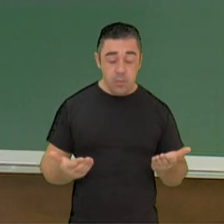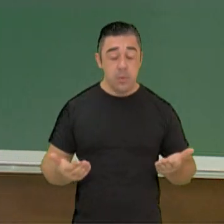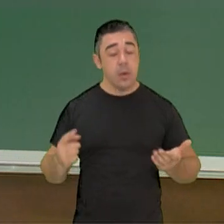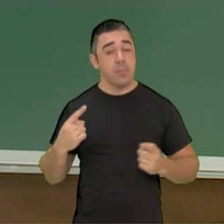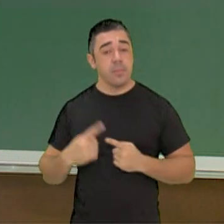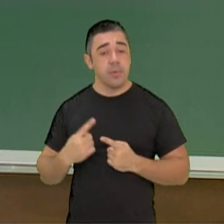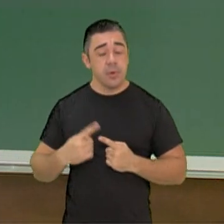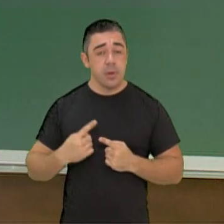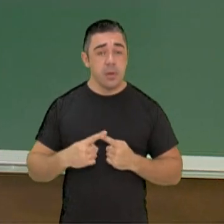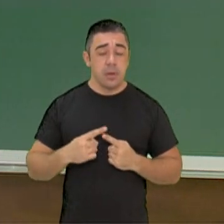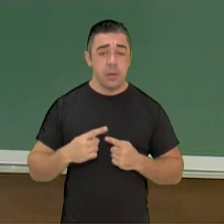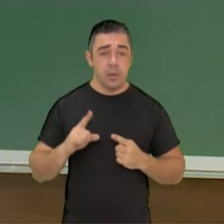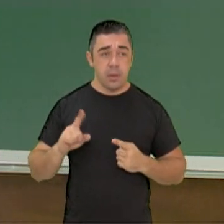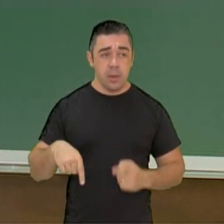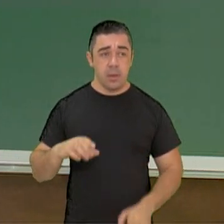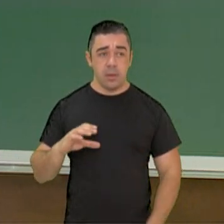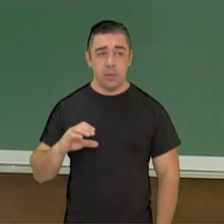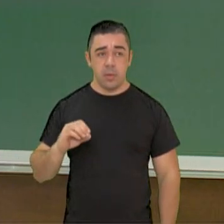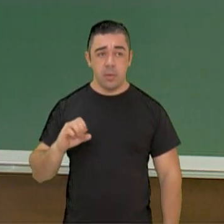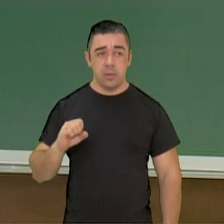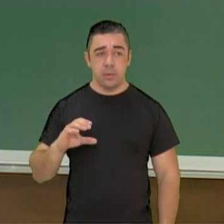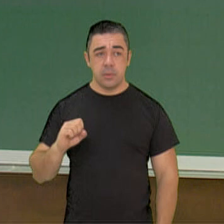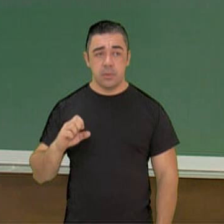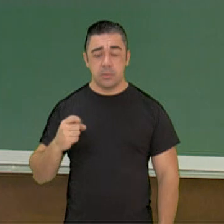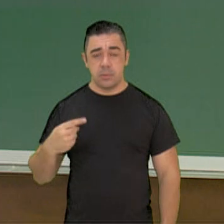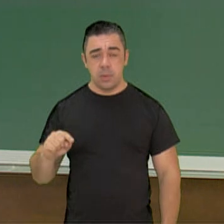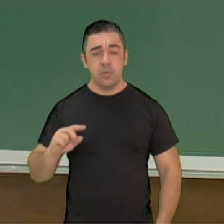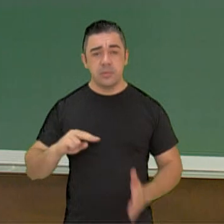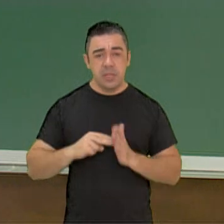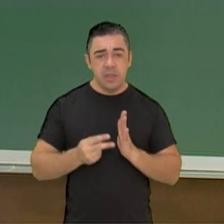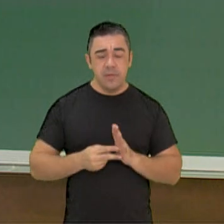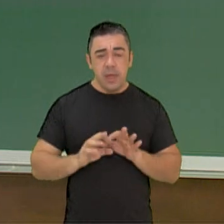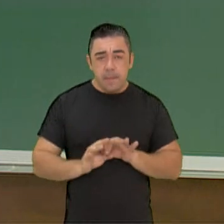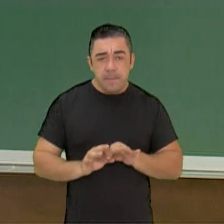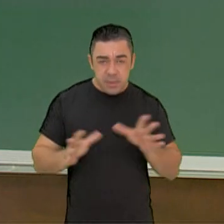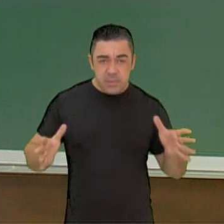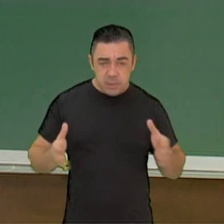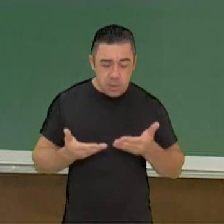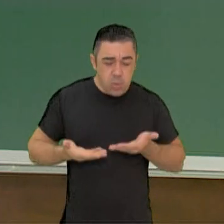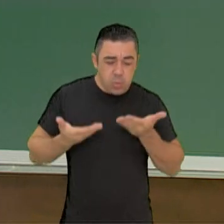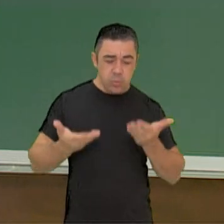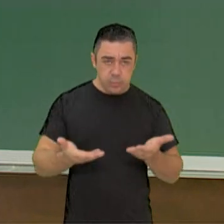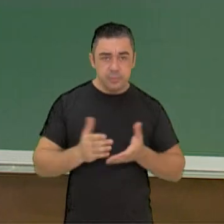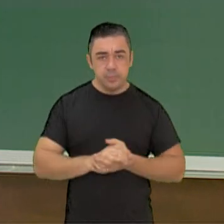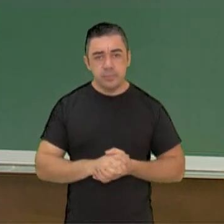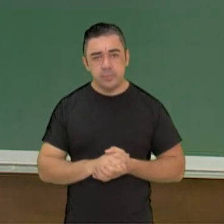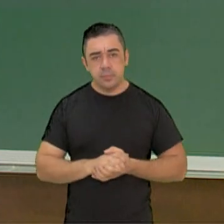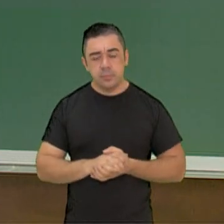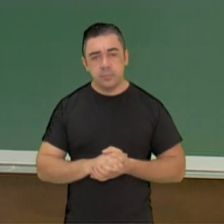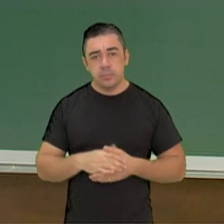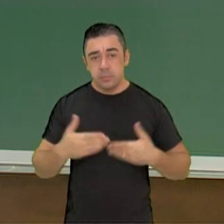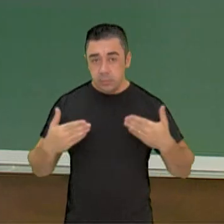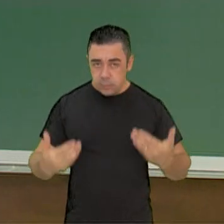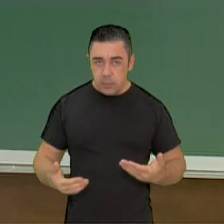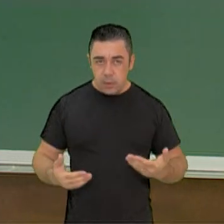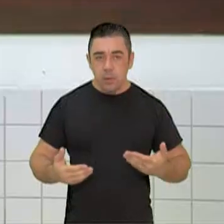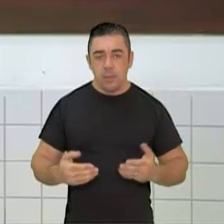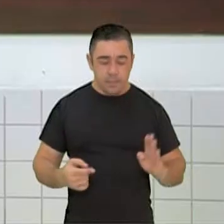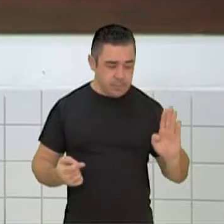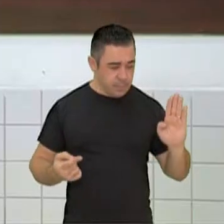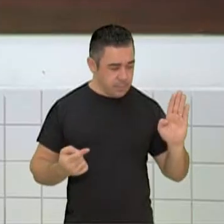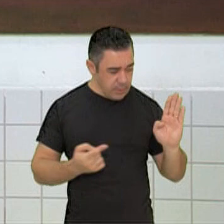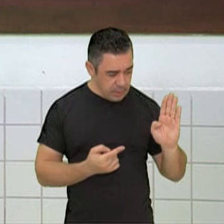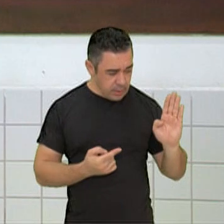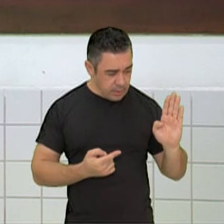porque concessão é um sinônimo de permissão, tá bom? Então, se você colocou a alternativa B